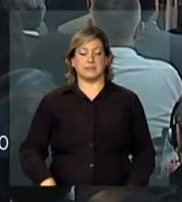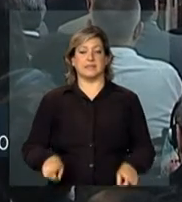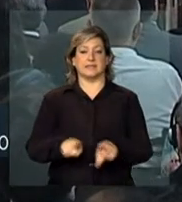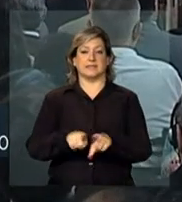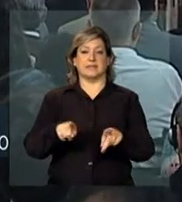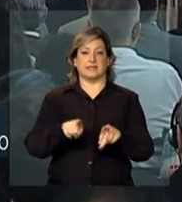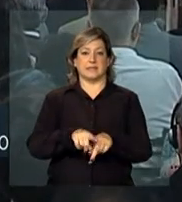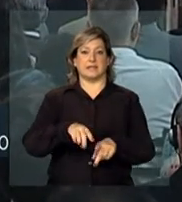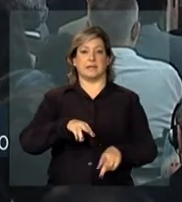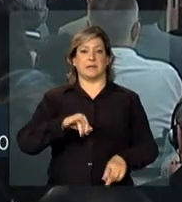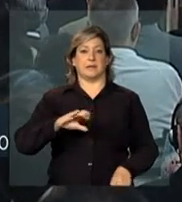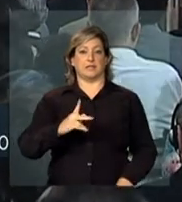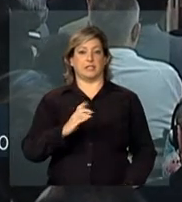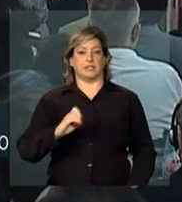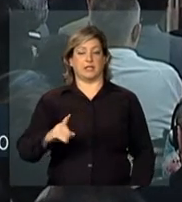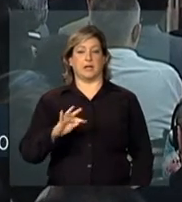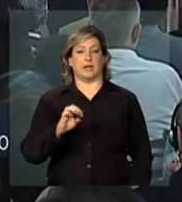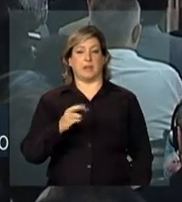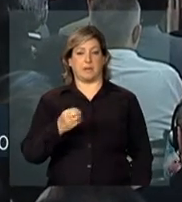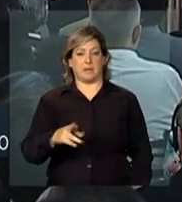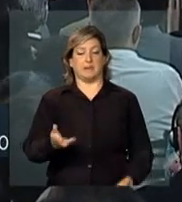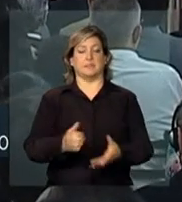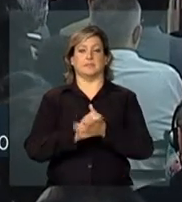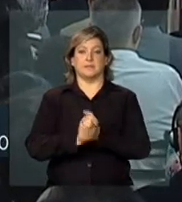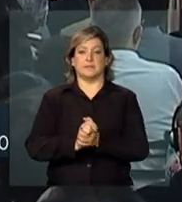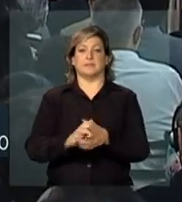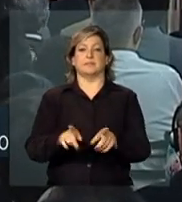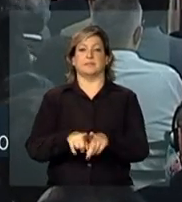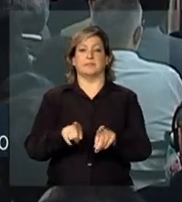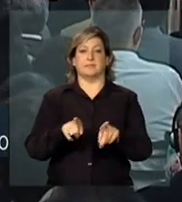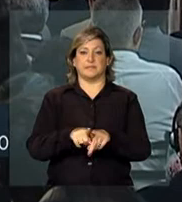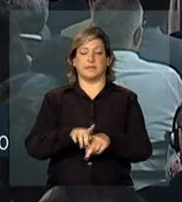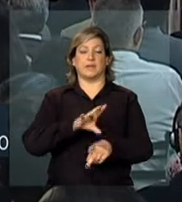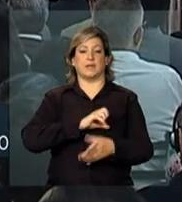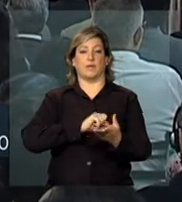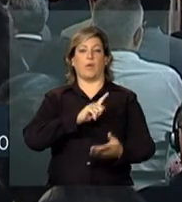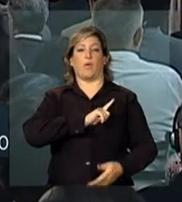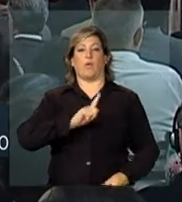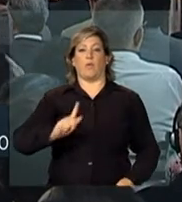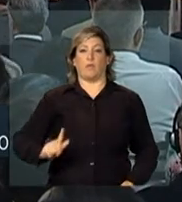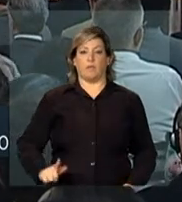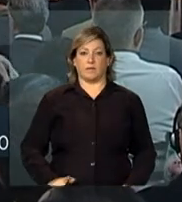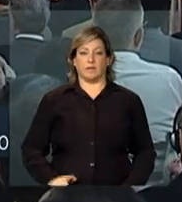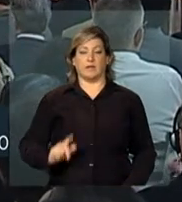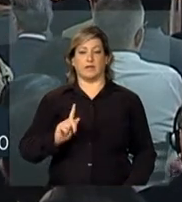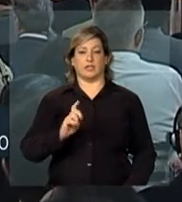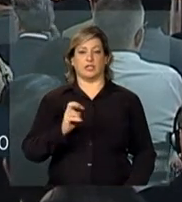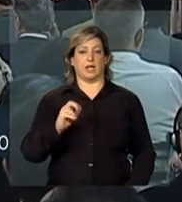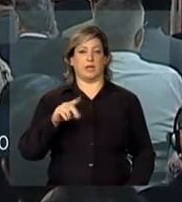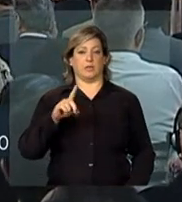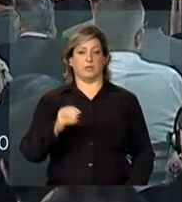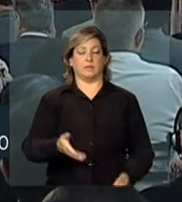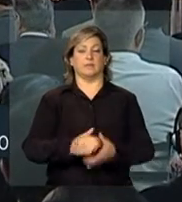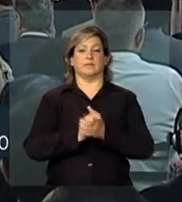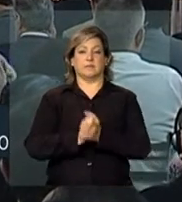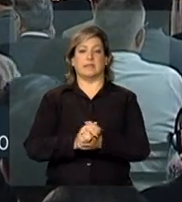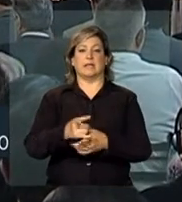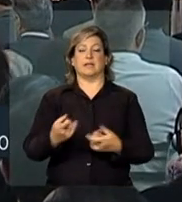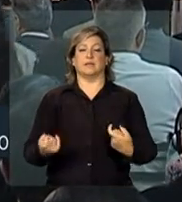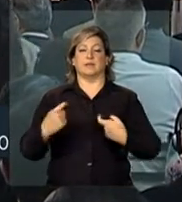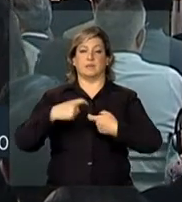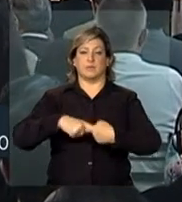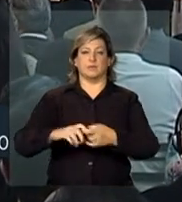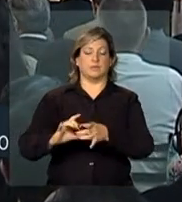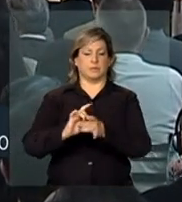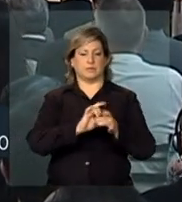República Federativa do Brasil Michel Temer nosso queridíssimo governador Geraldo Alckmin no aliado